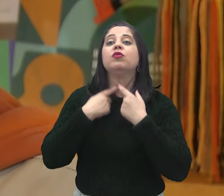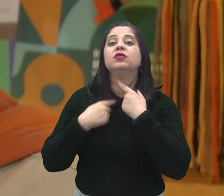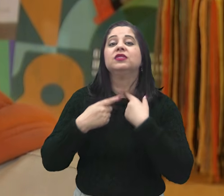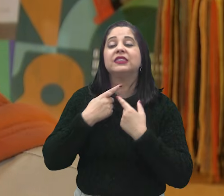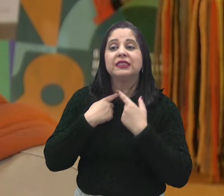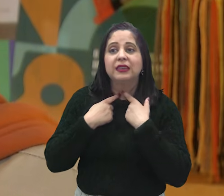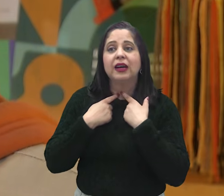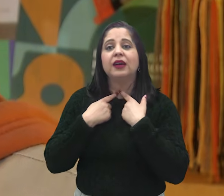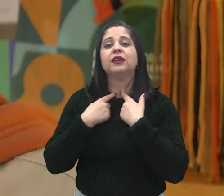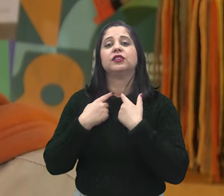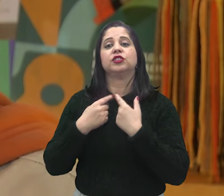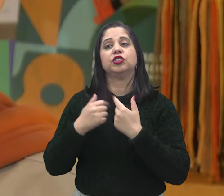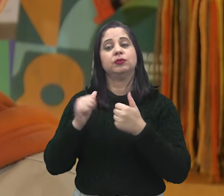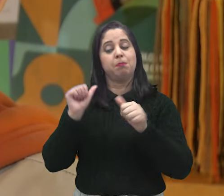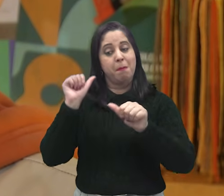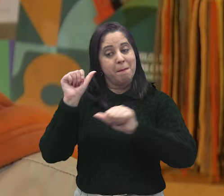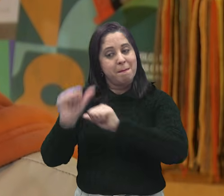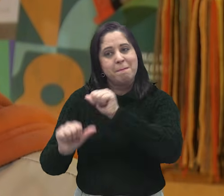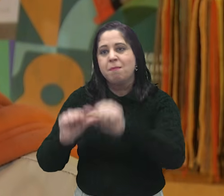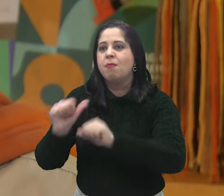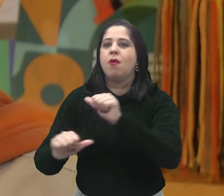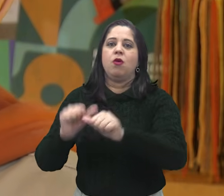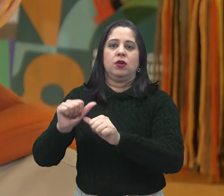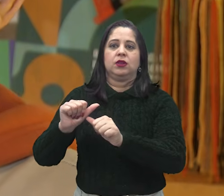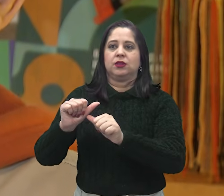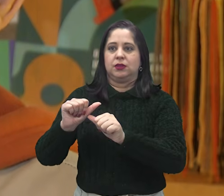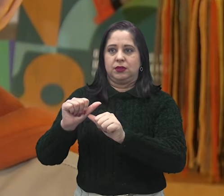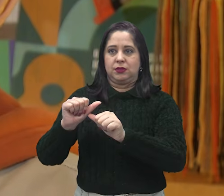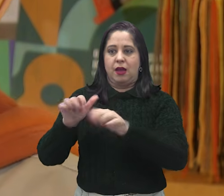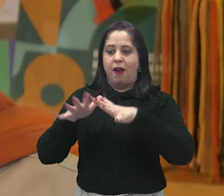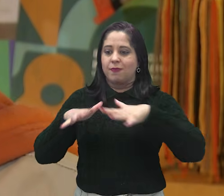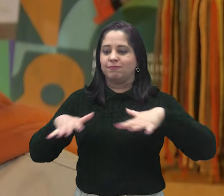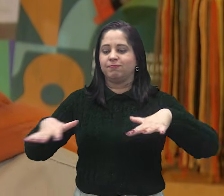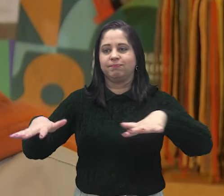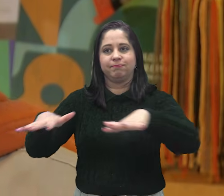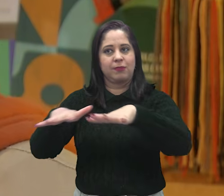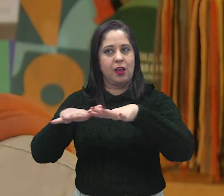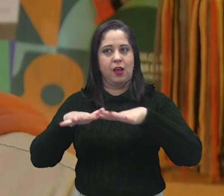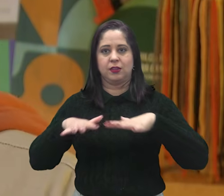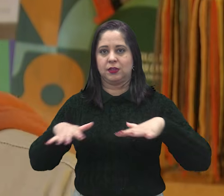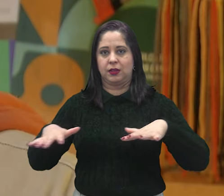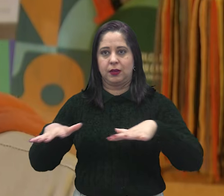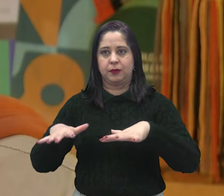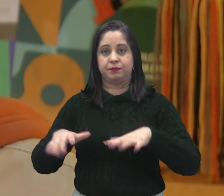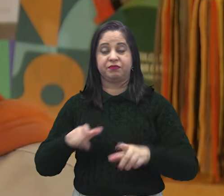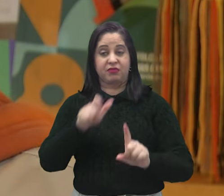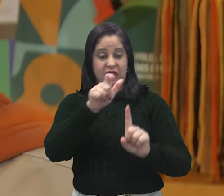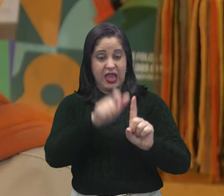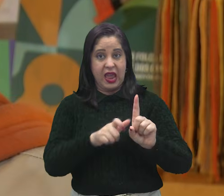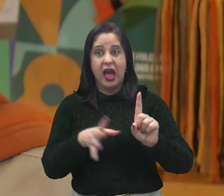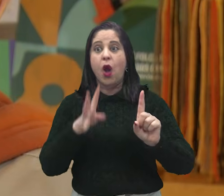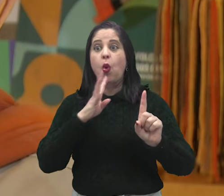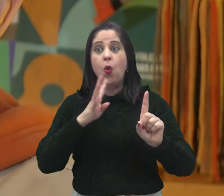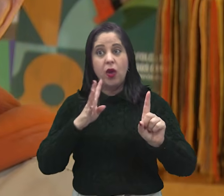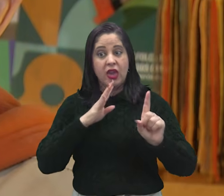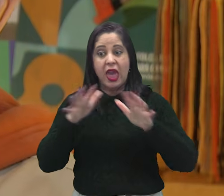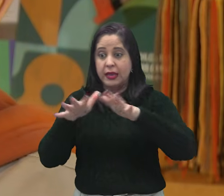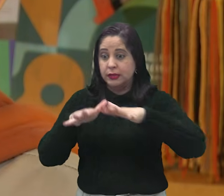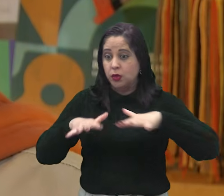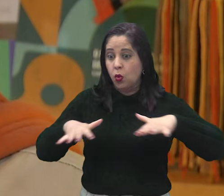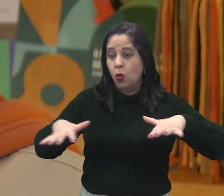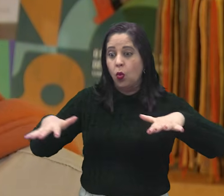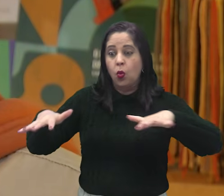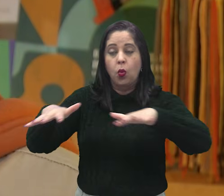imobiliário vem agenciando no território. Então ela conhece o território antes desse momento